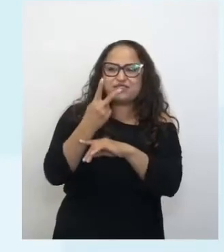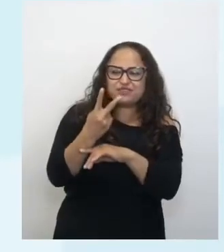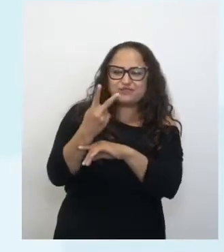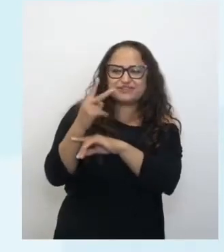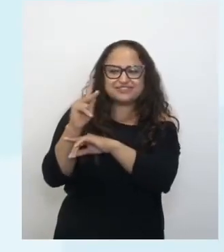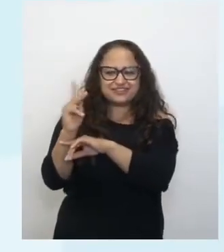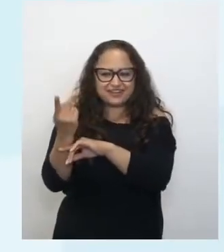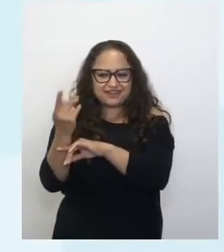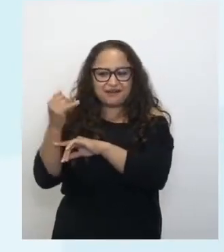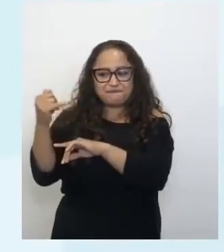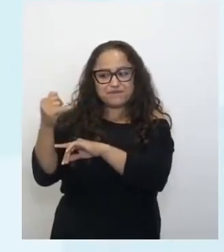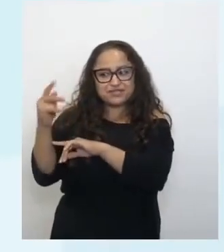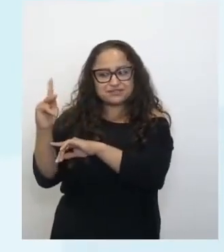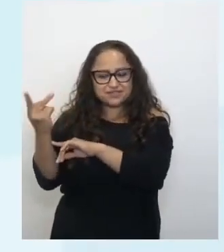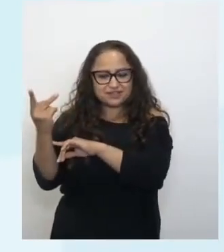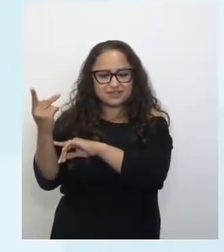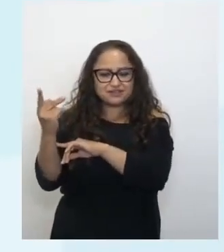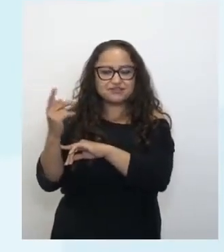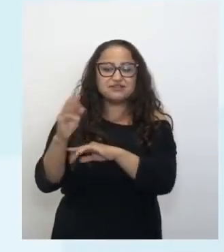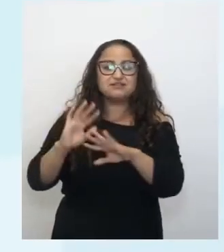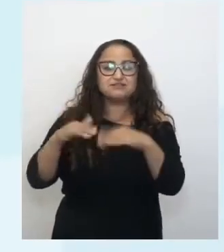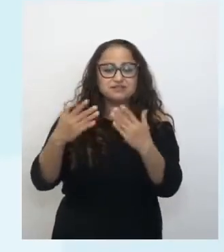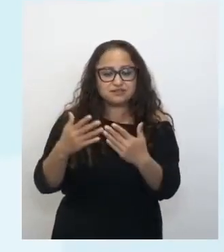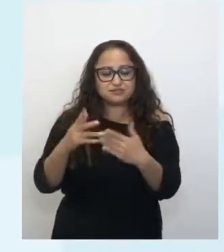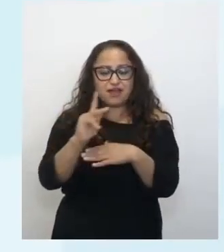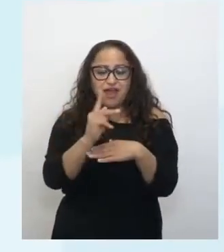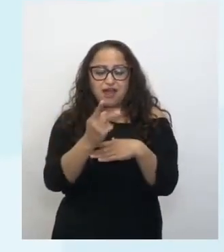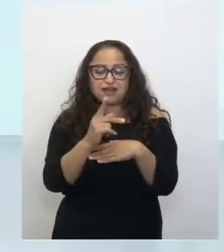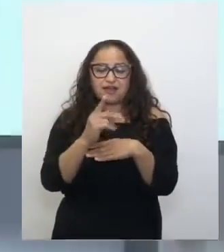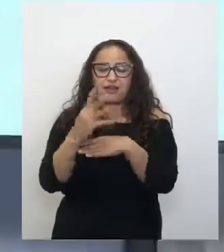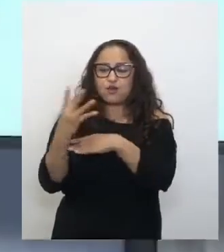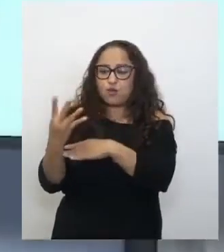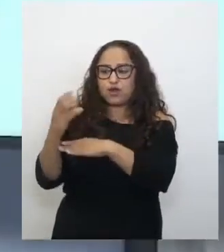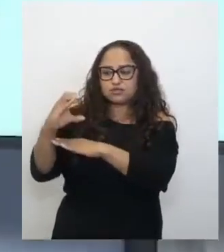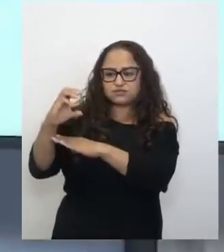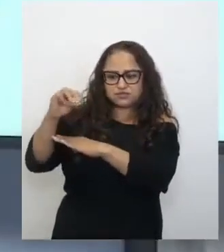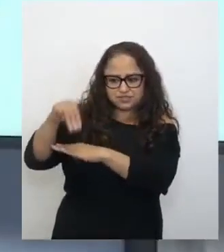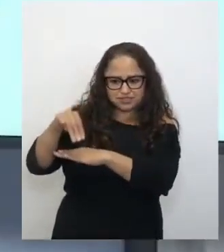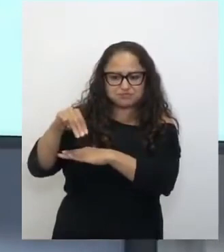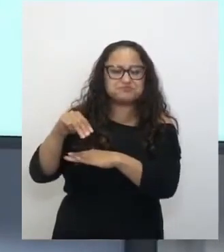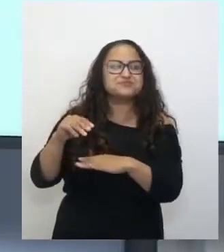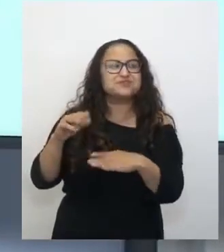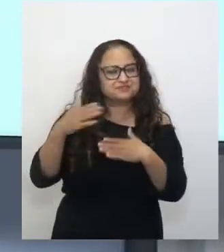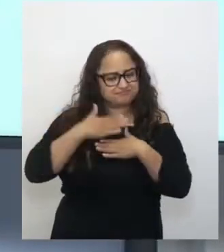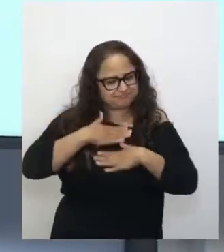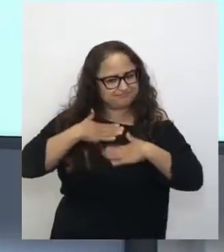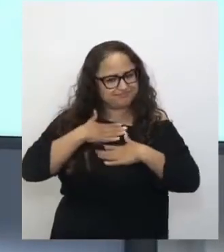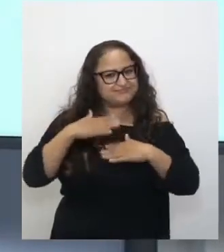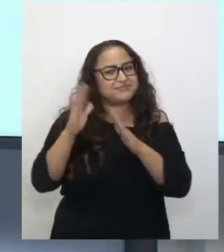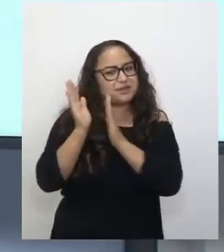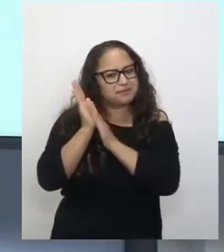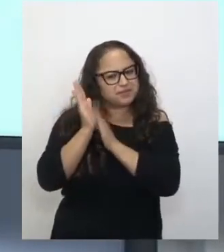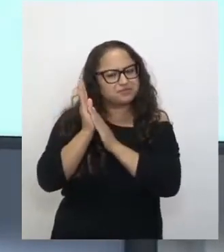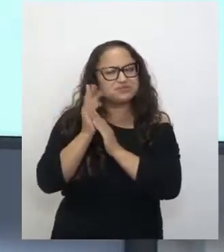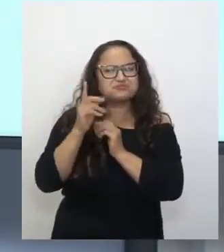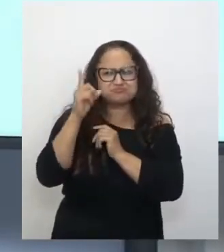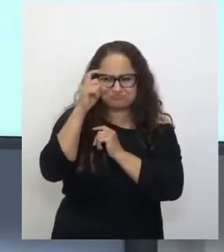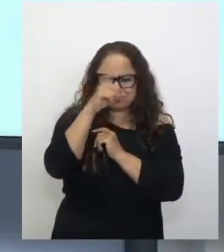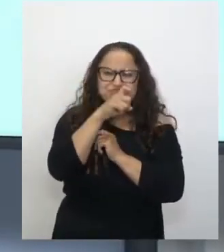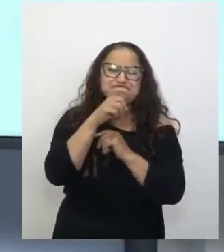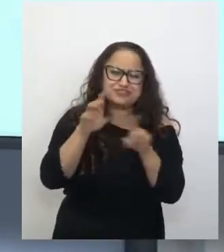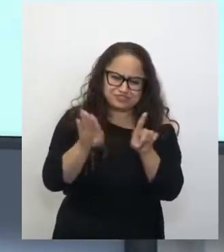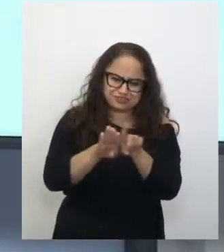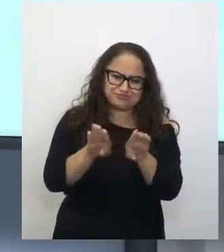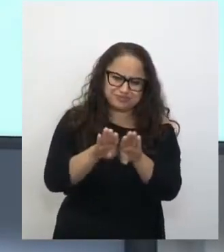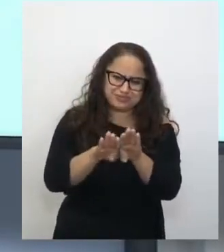portanto H são 4cm muito bem gostei de ver pessoal parabéns porque essa aula é difícil